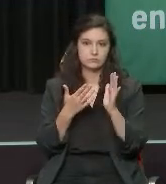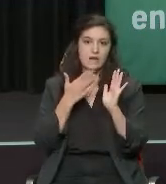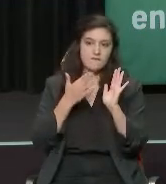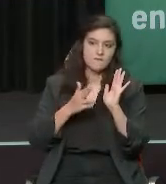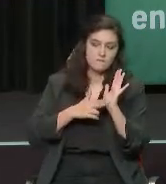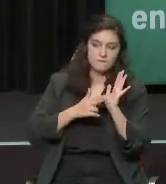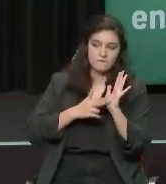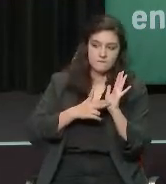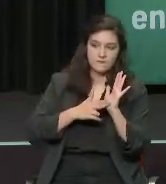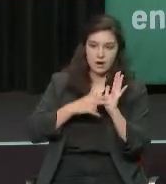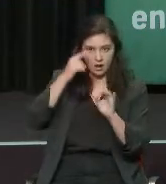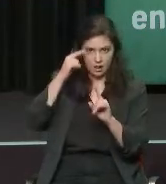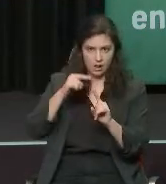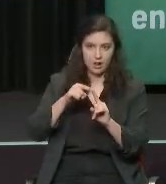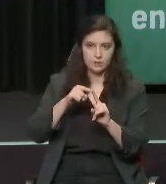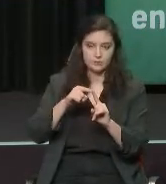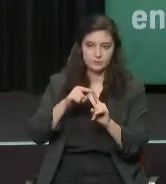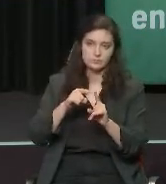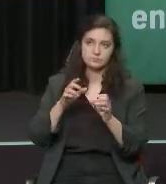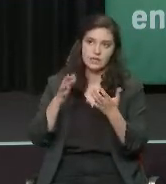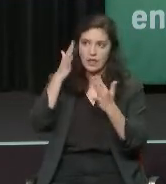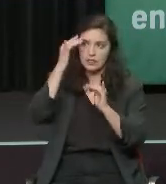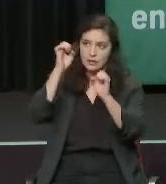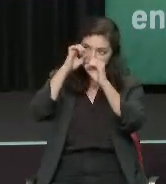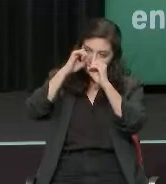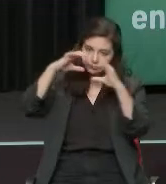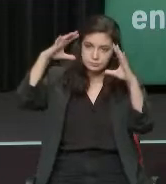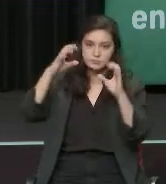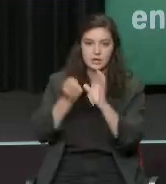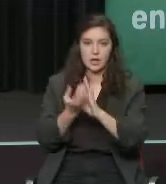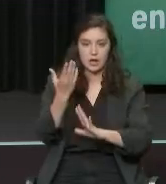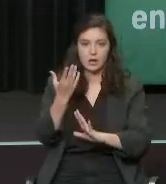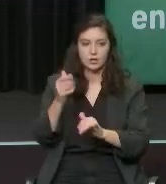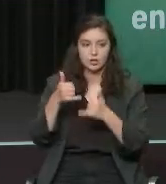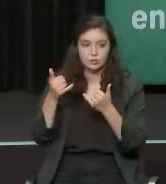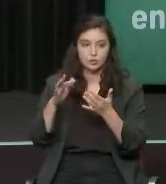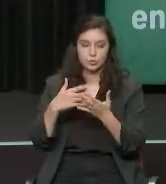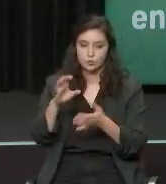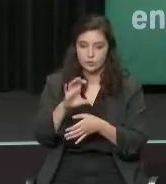desafia-nos a fazermos uma transmissão real de satélite, criamos uma ideia e depois